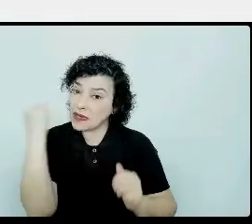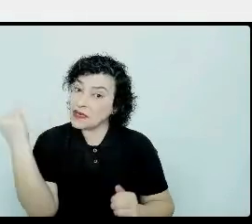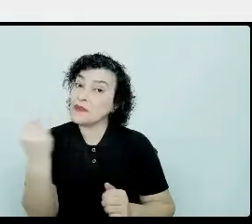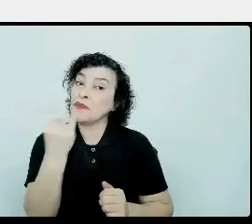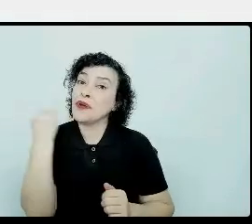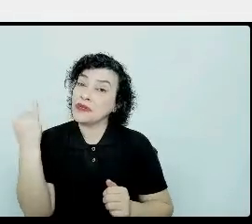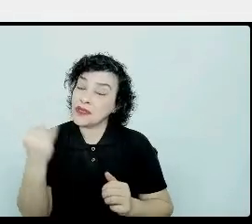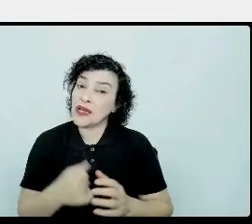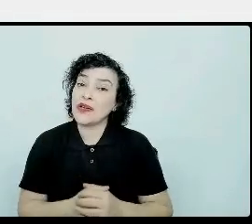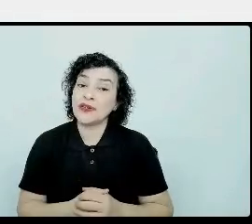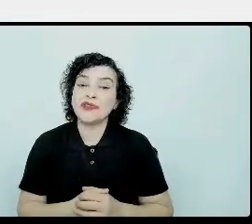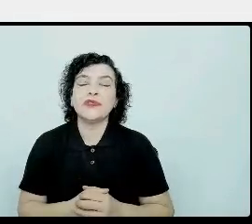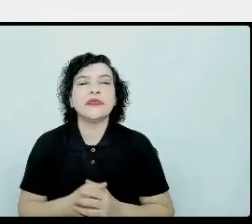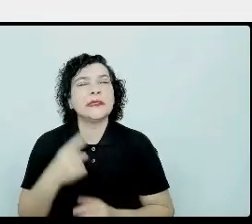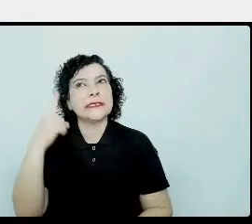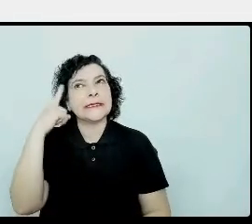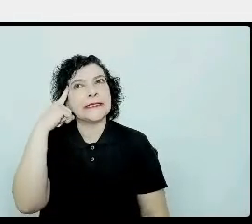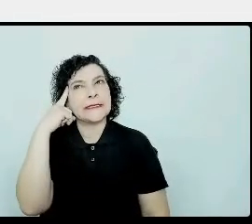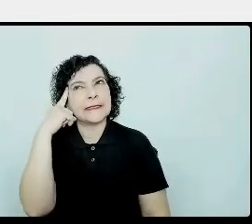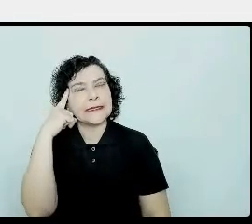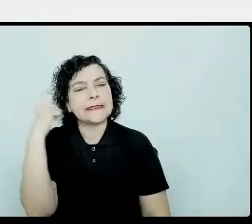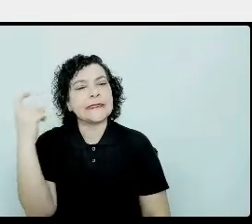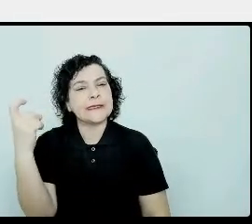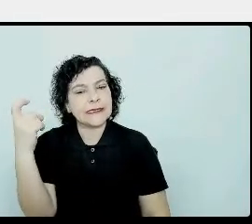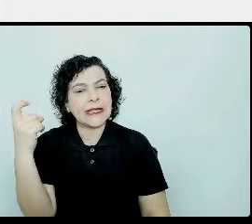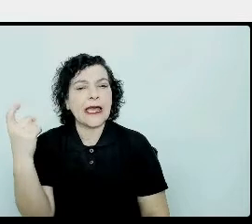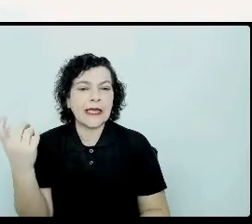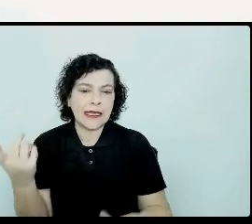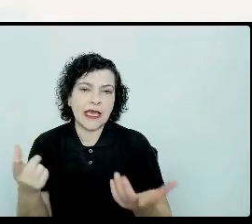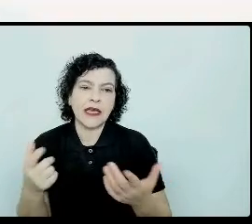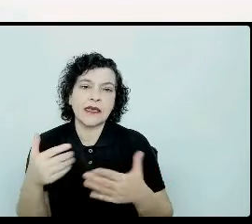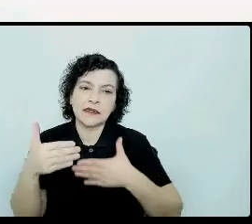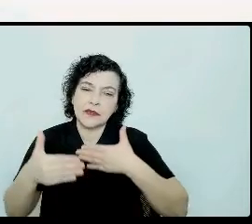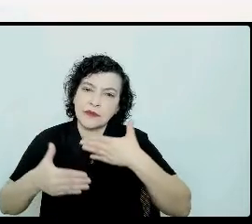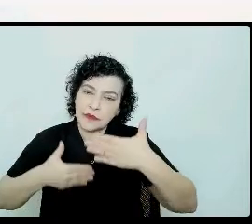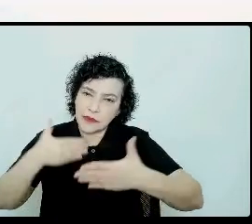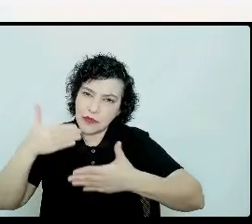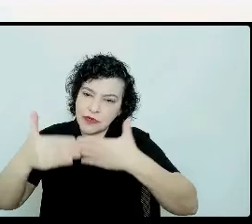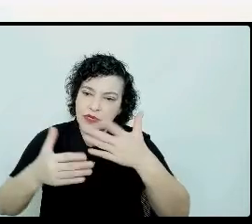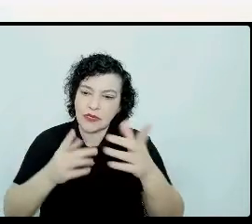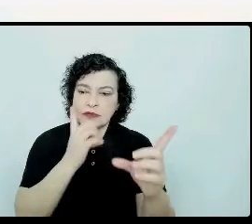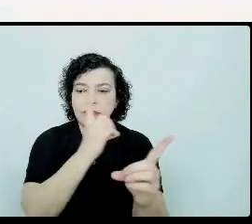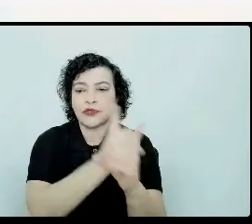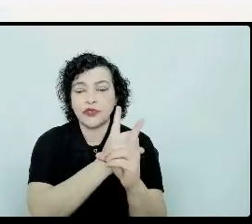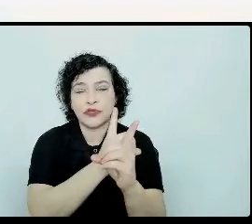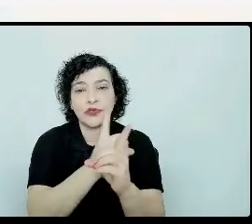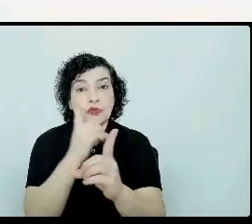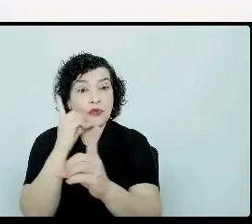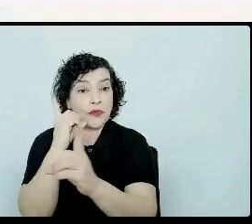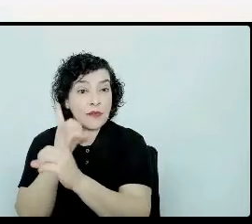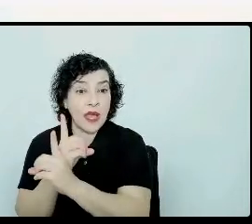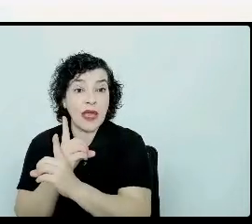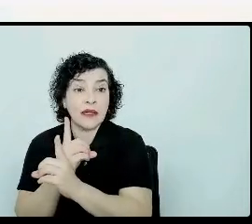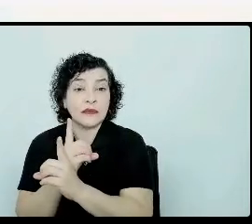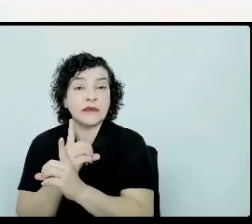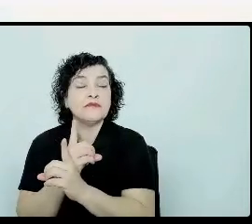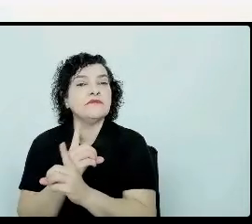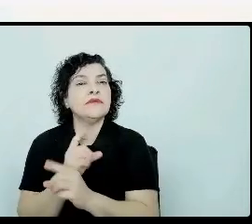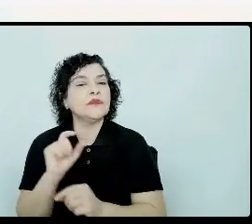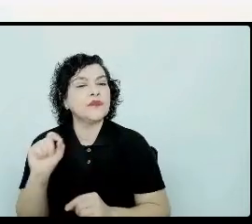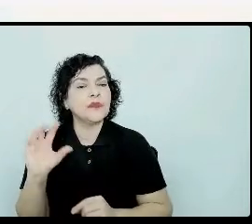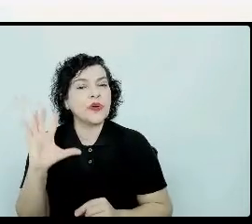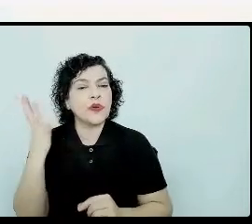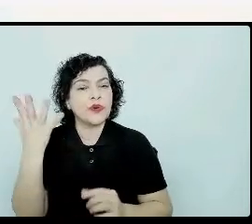E aí a ideia, né, e fruto desse processo de descoberta, foi uma abordagem